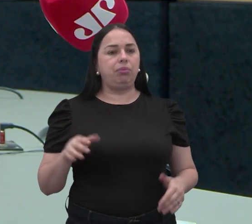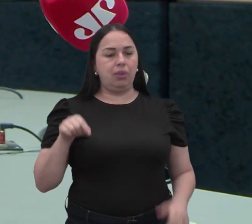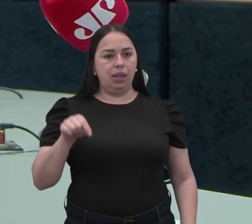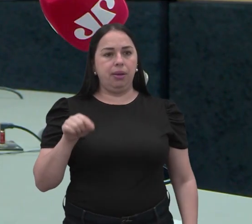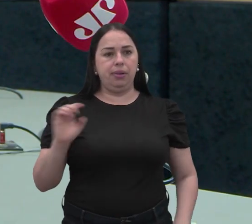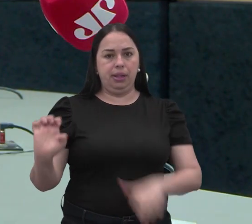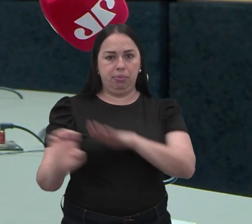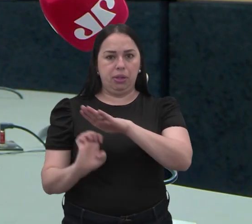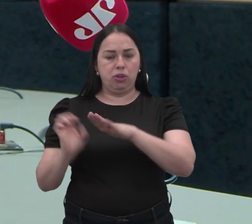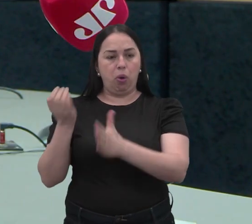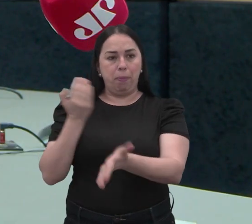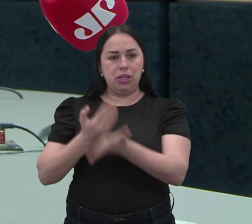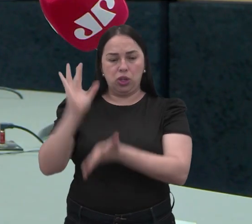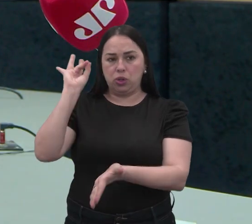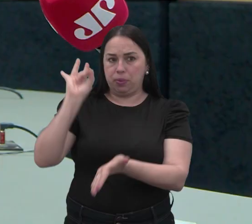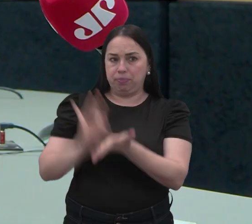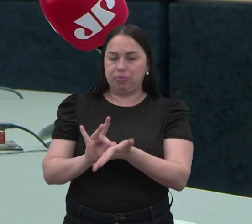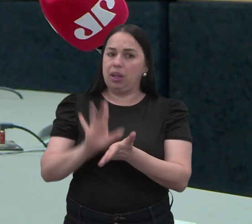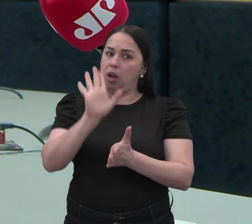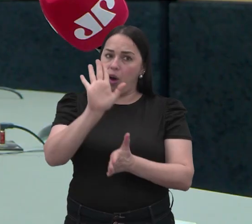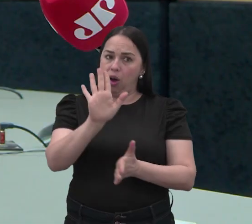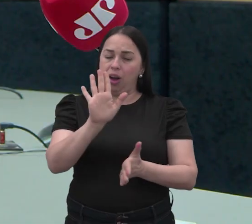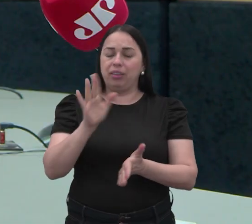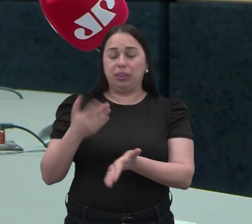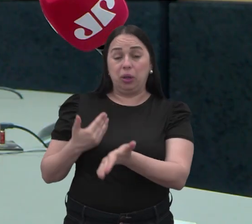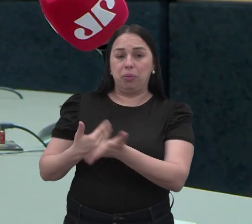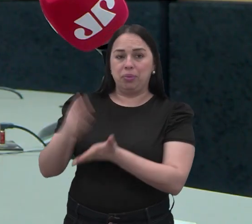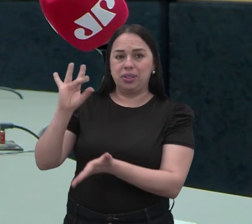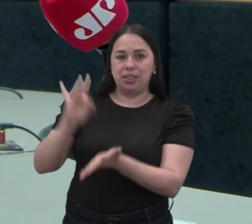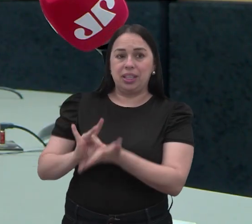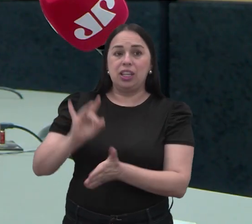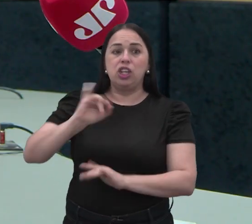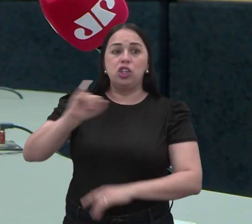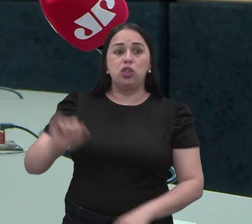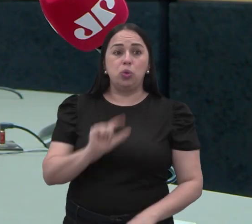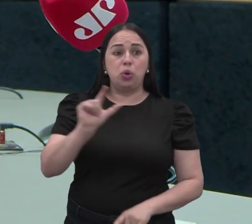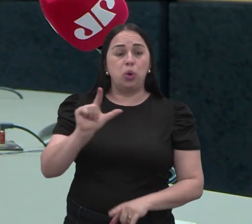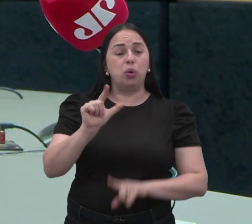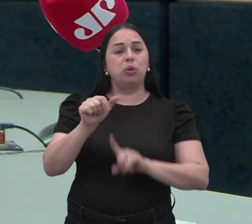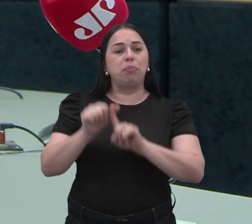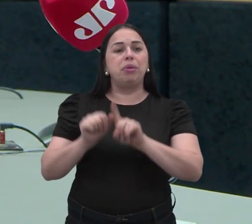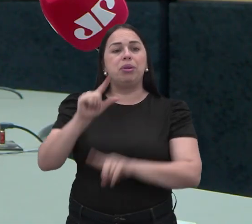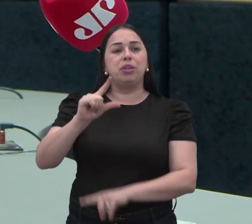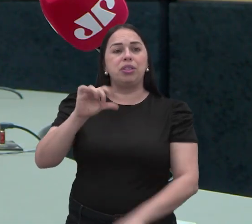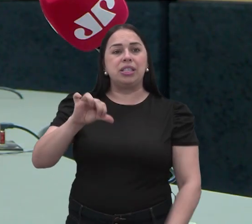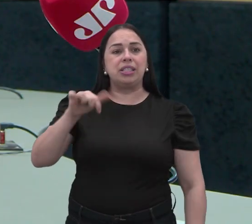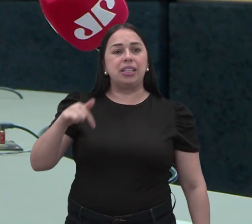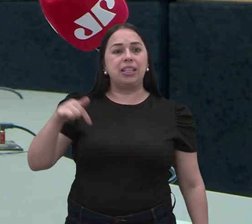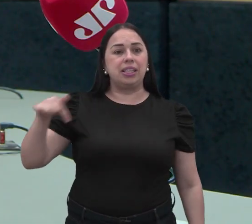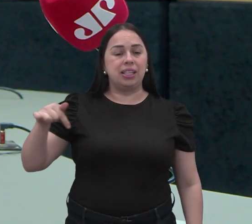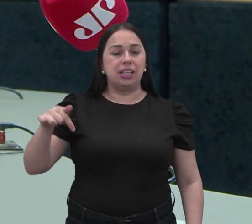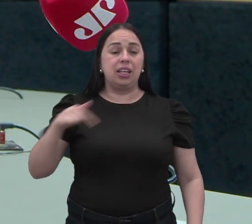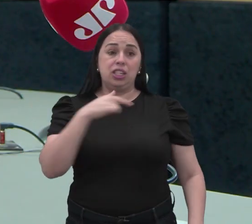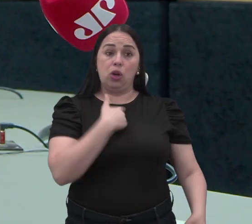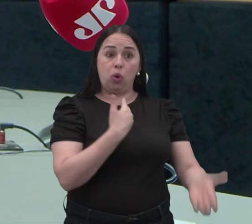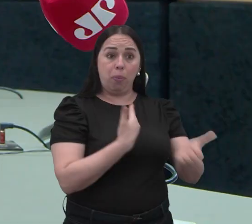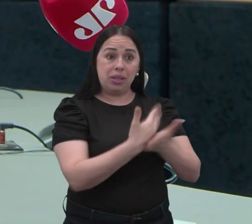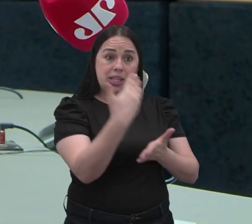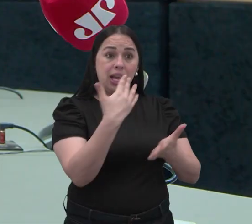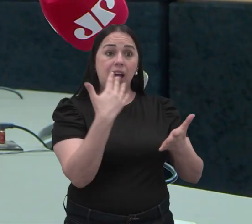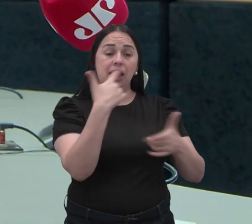Estéreo Vale, ela entrou no ar, você vê as coincidências da vida, ela entrou no ar em julho de 77 e eu comecei a trabalhar em rádio em fevereiro